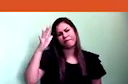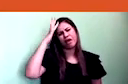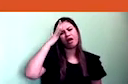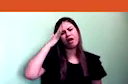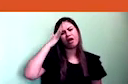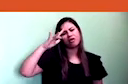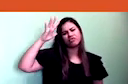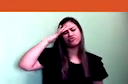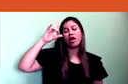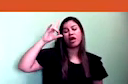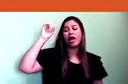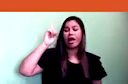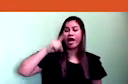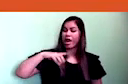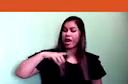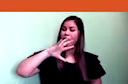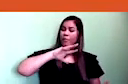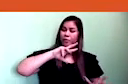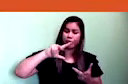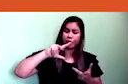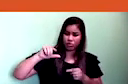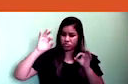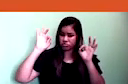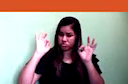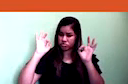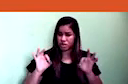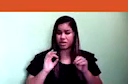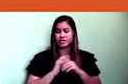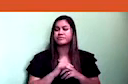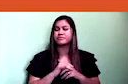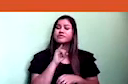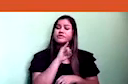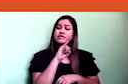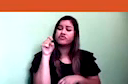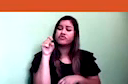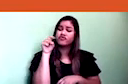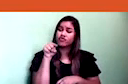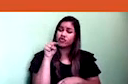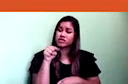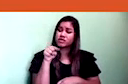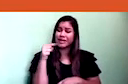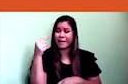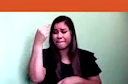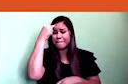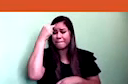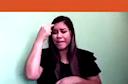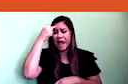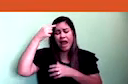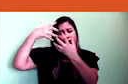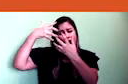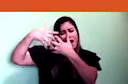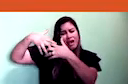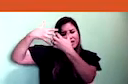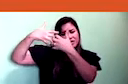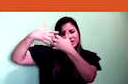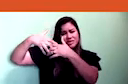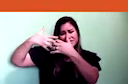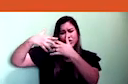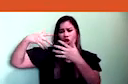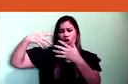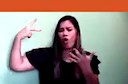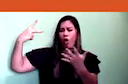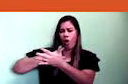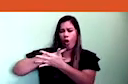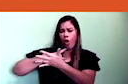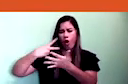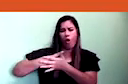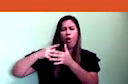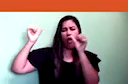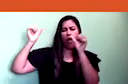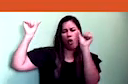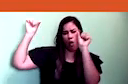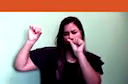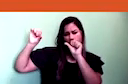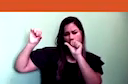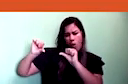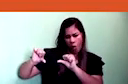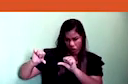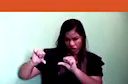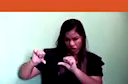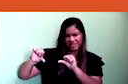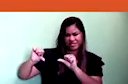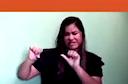você se comporta nele. Se os seus pensamentos, né, estiverem comprometidos, né, de alguma maneira